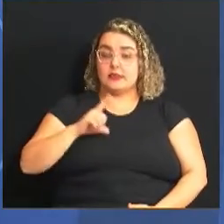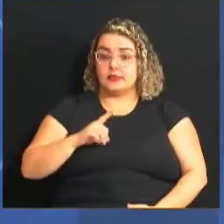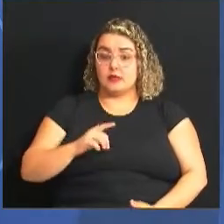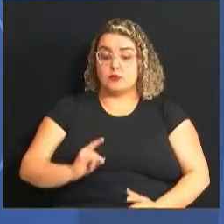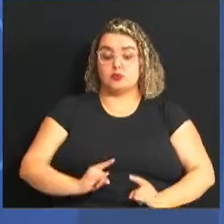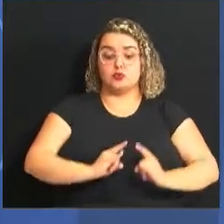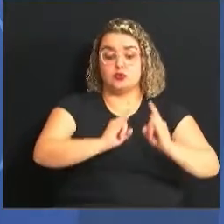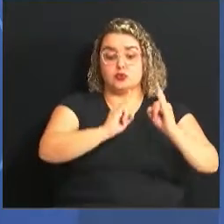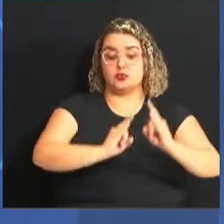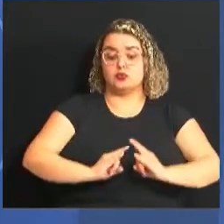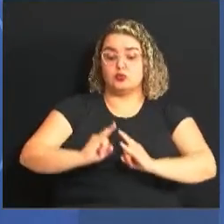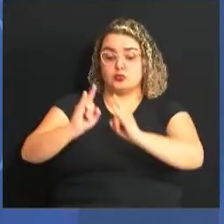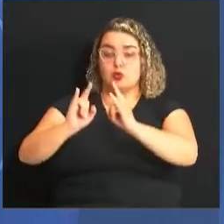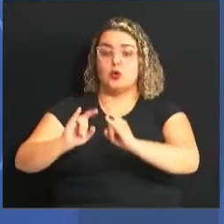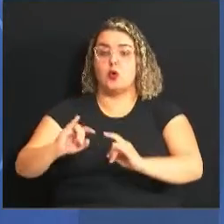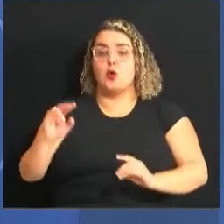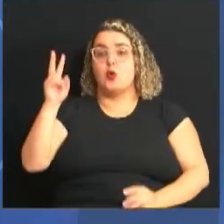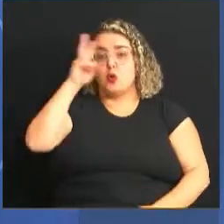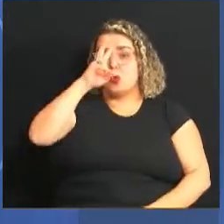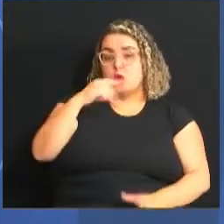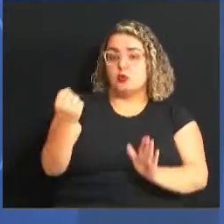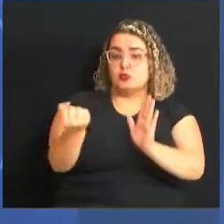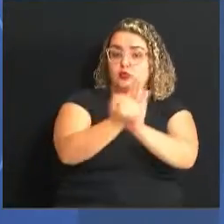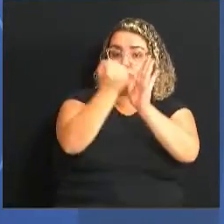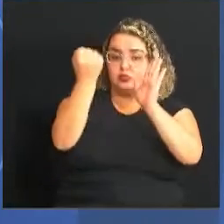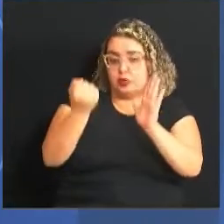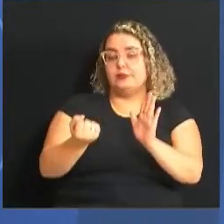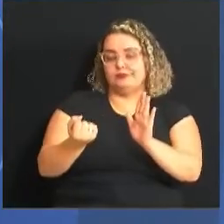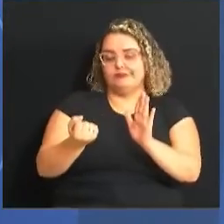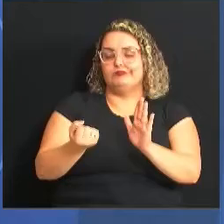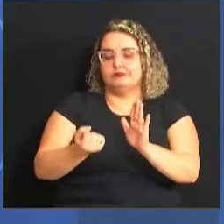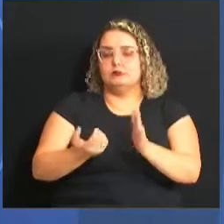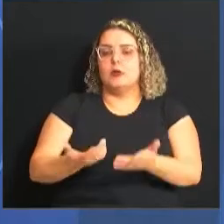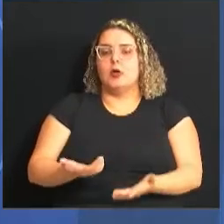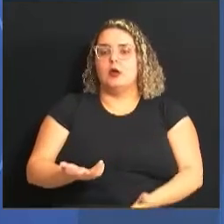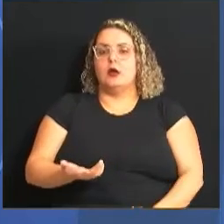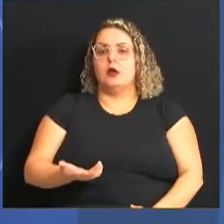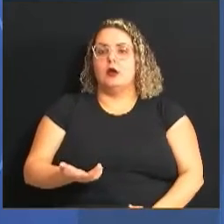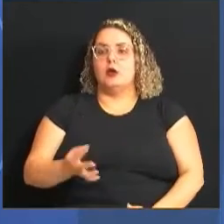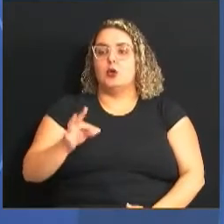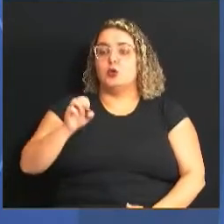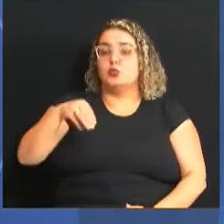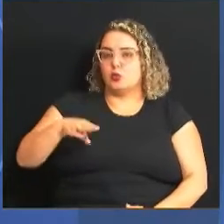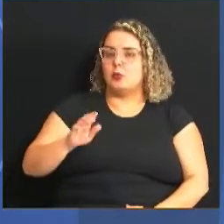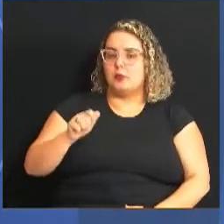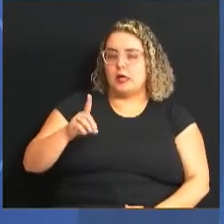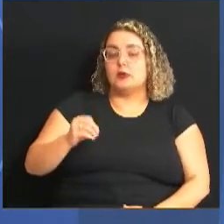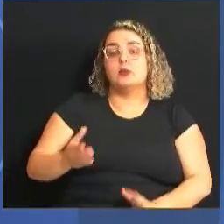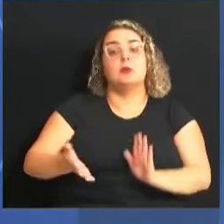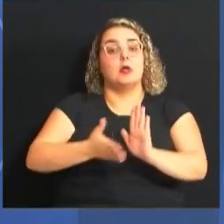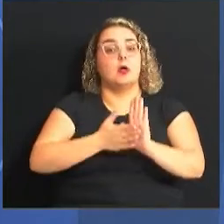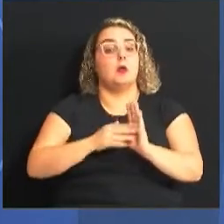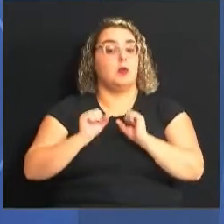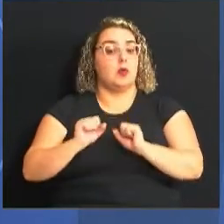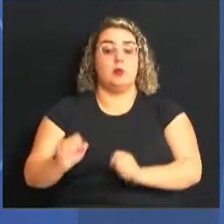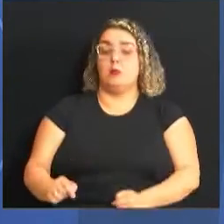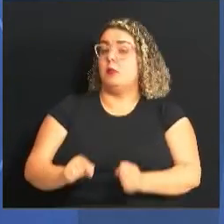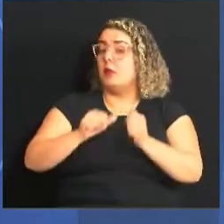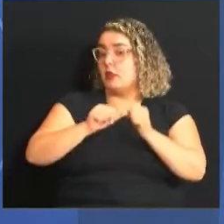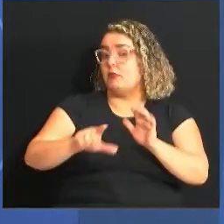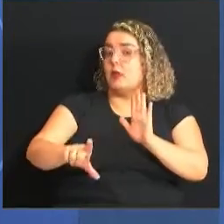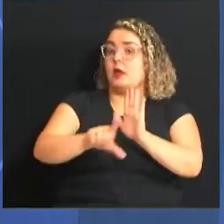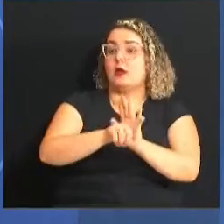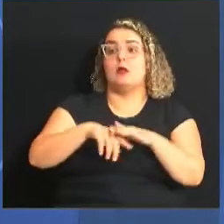prédios tombados como patrimônio histórico. E pela proposta, eles também poderão ser beneficiados pela lei, desde que